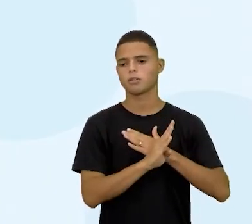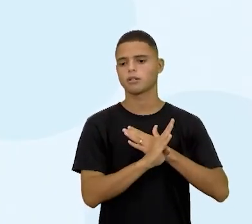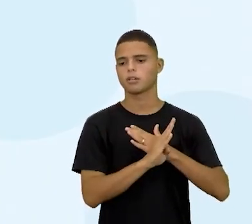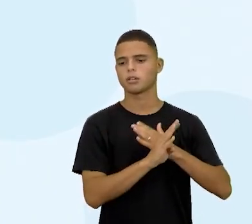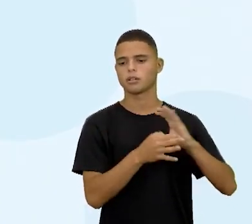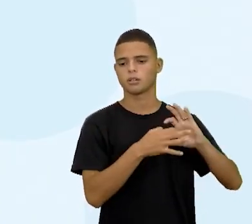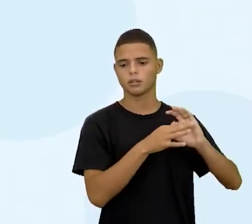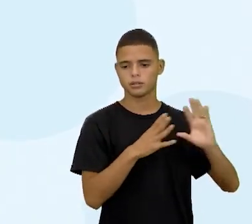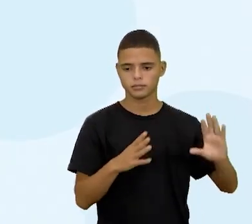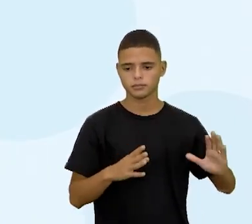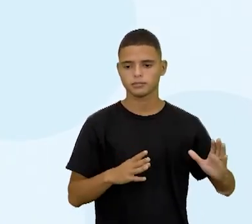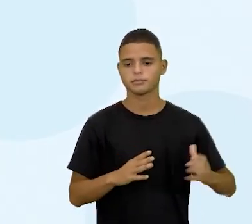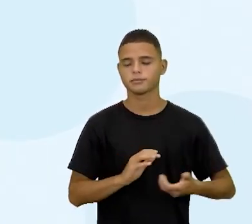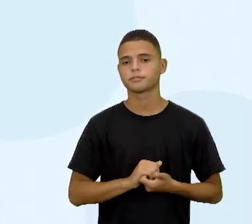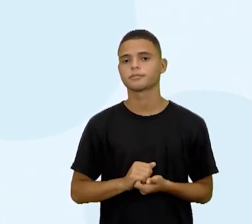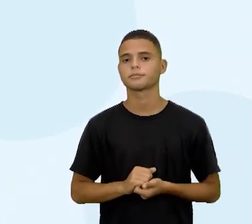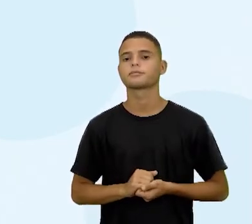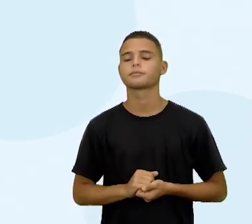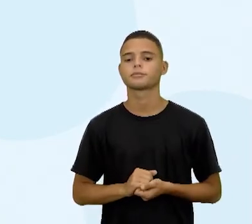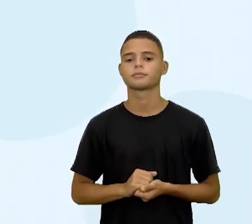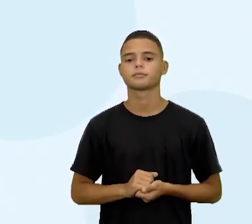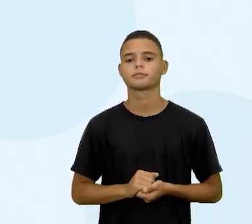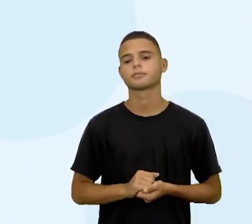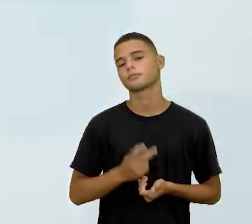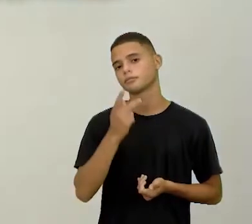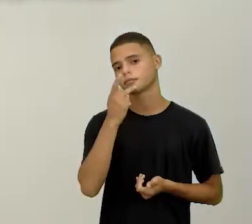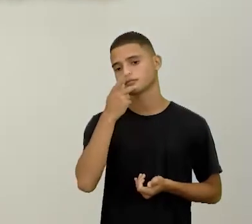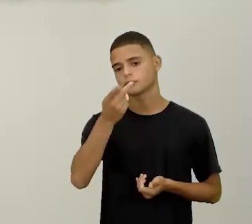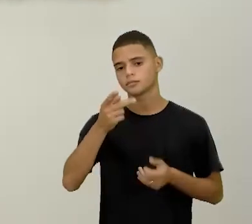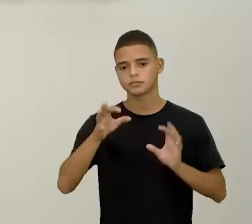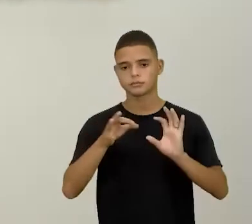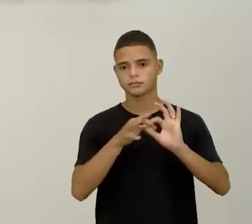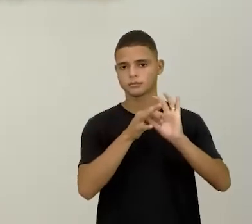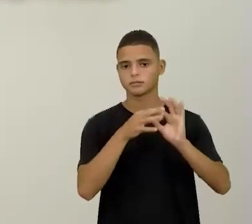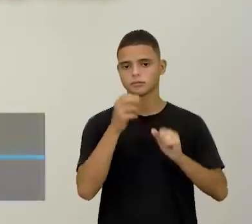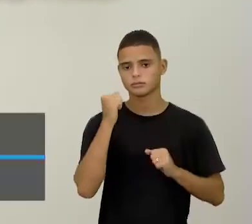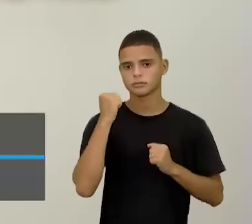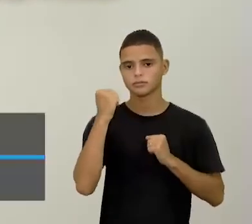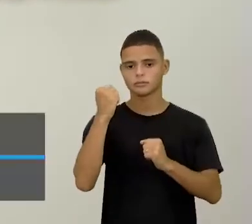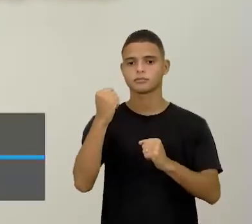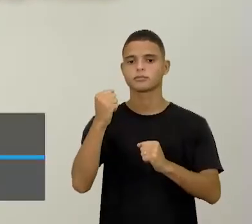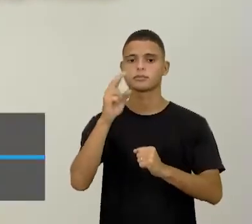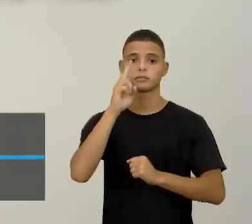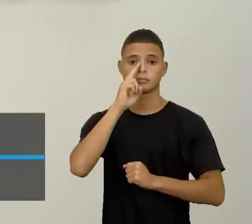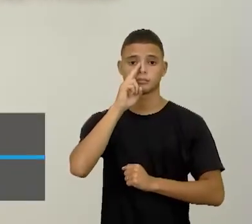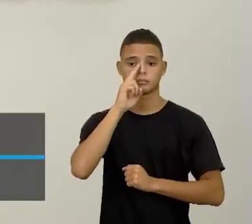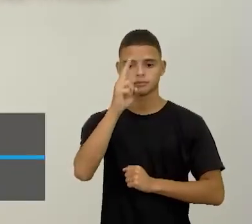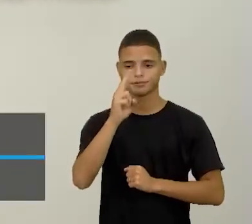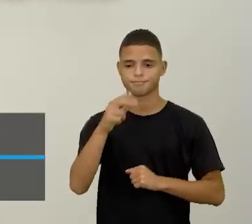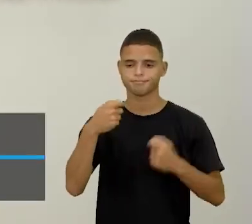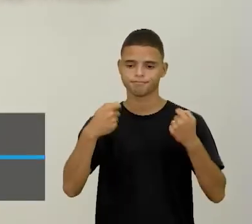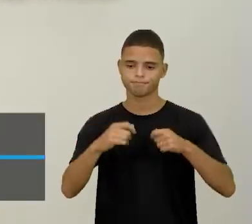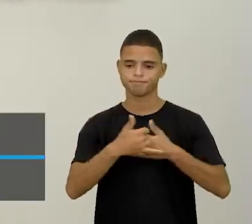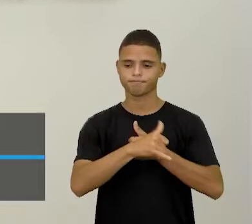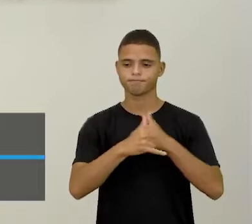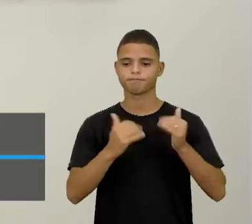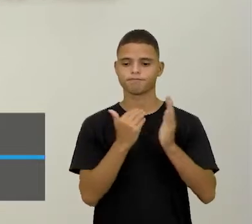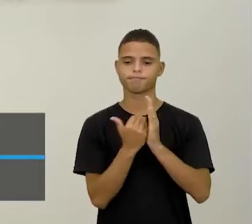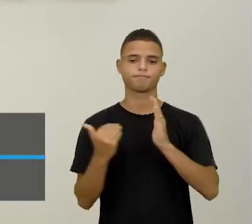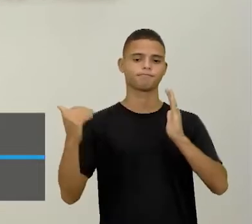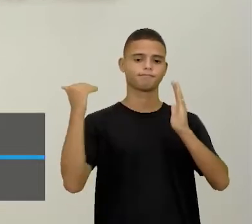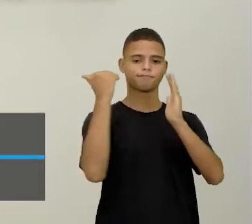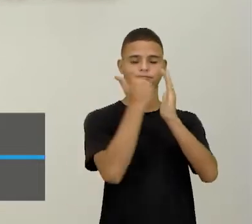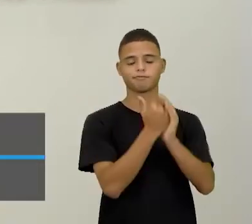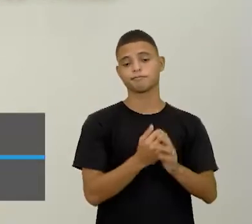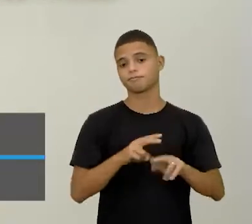de hidrogênio, ou a ligação de hidrogênio, a gente fala que é uma ligação forte e que demanda muita energia. Por isso que os